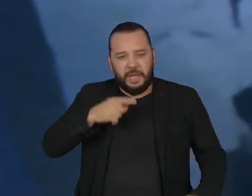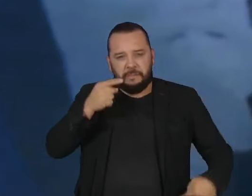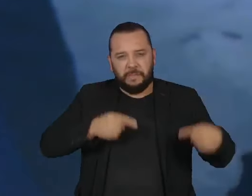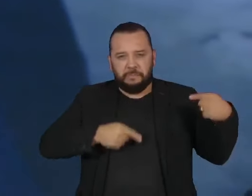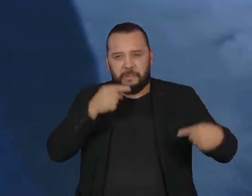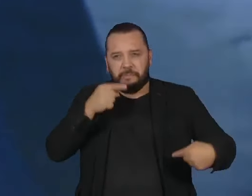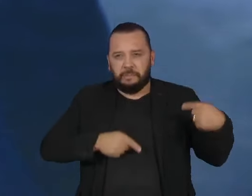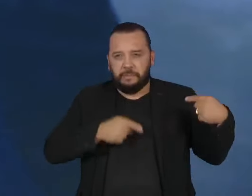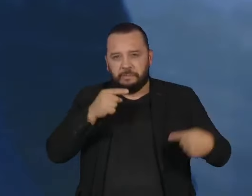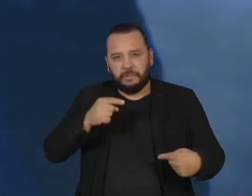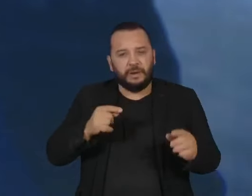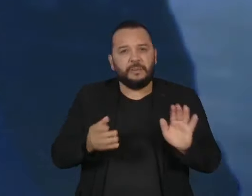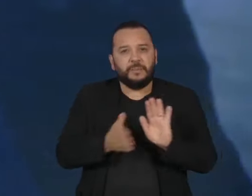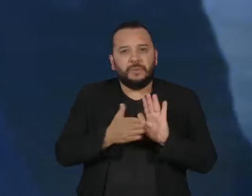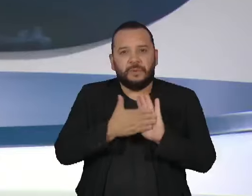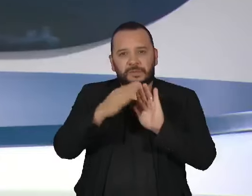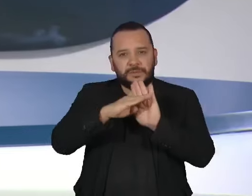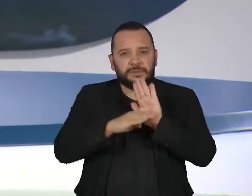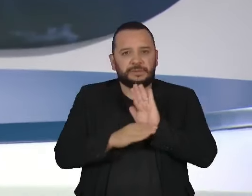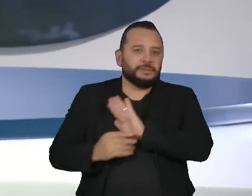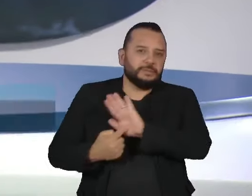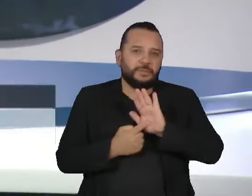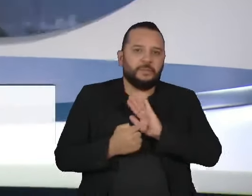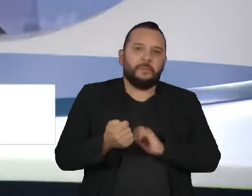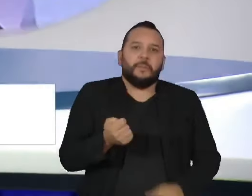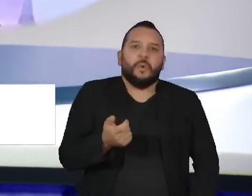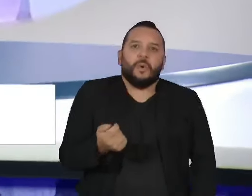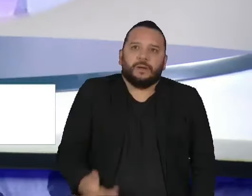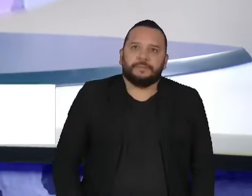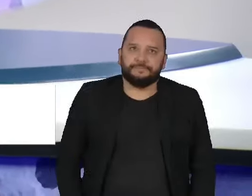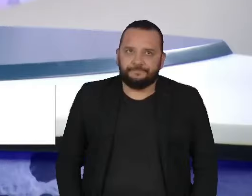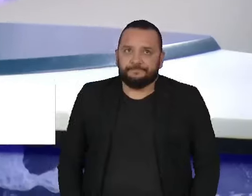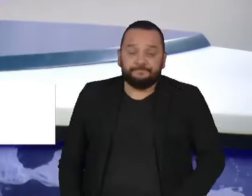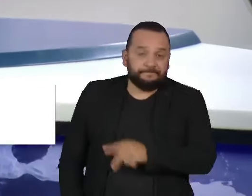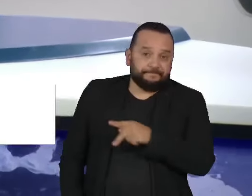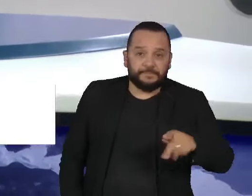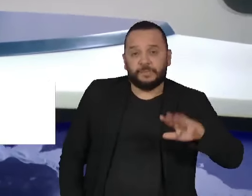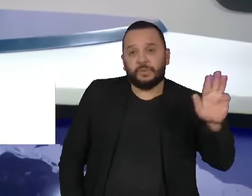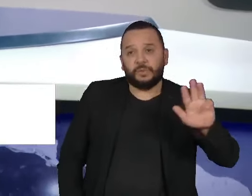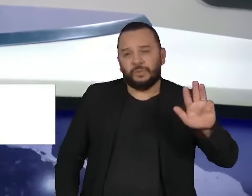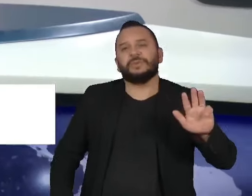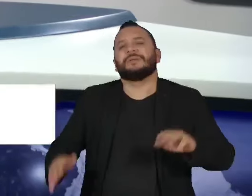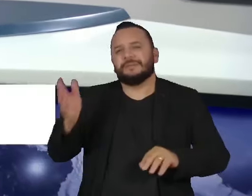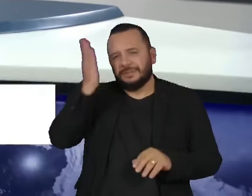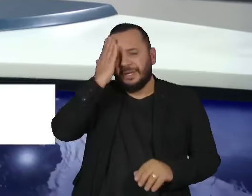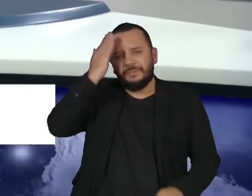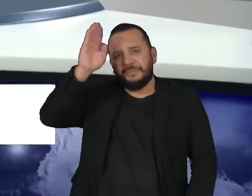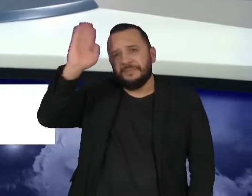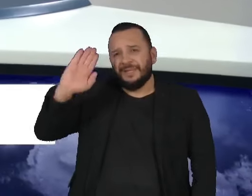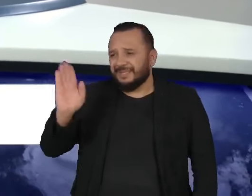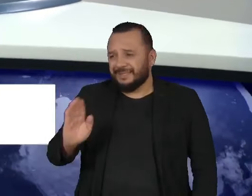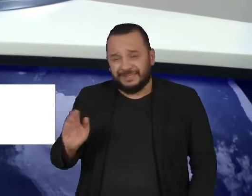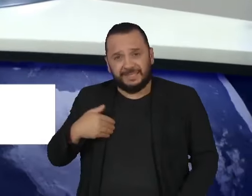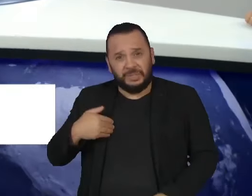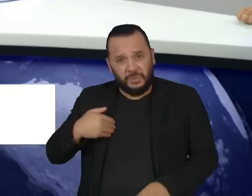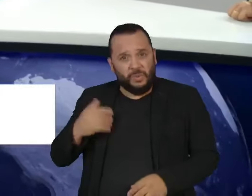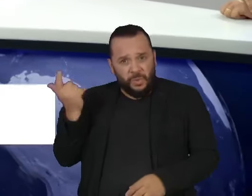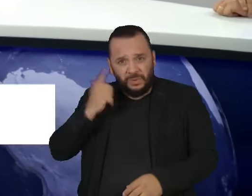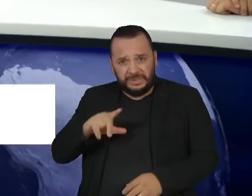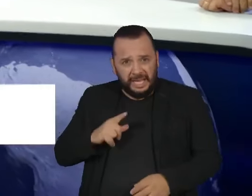pouca apresentação de propostas. E mais, o presidente Lula admite que o país não está preparado para enfrentar queimadas e